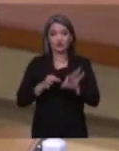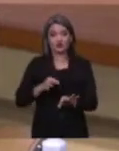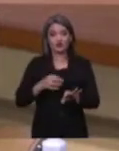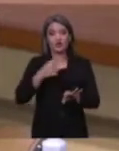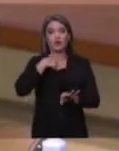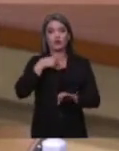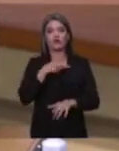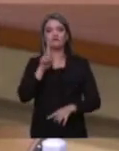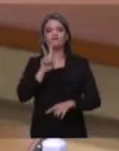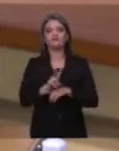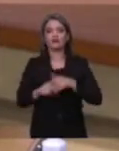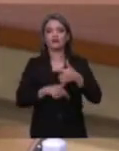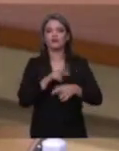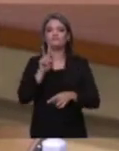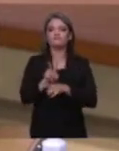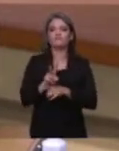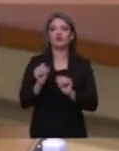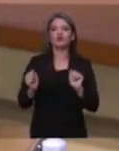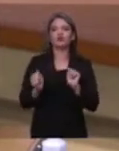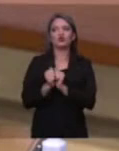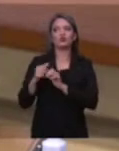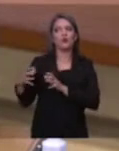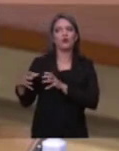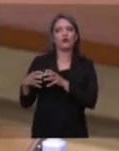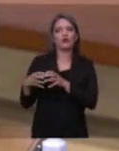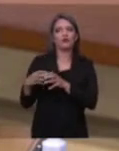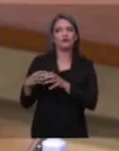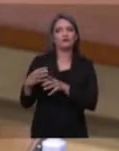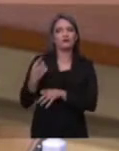plantão com uma equipe à disposição,